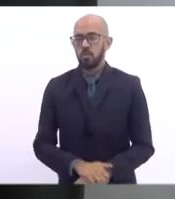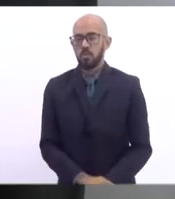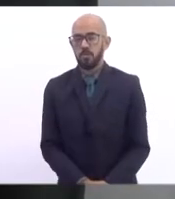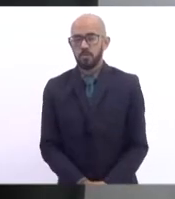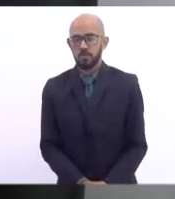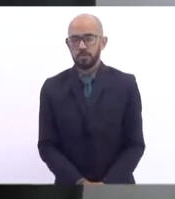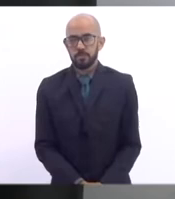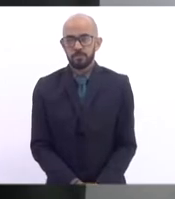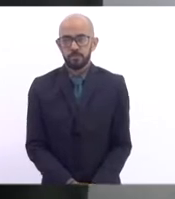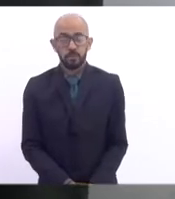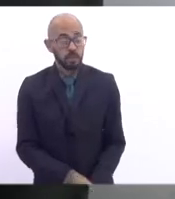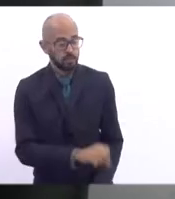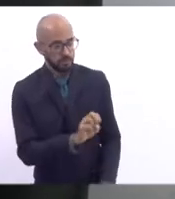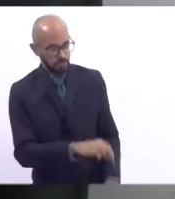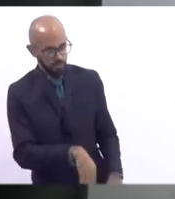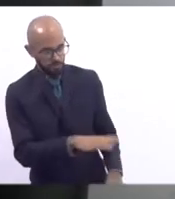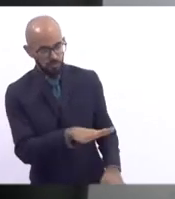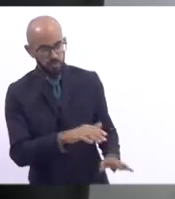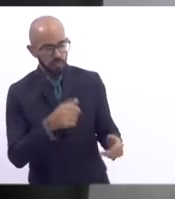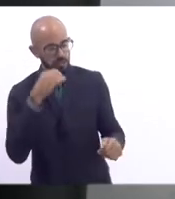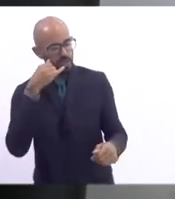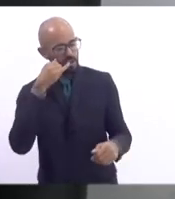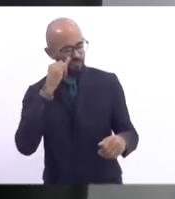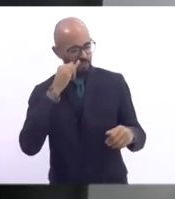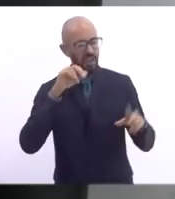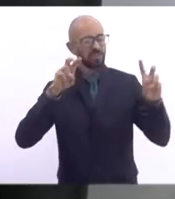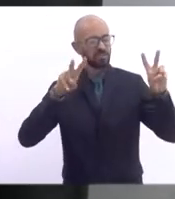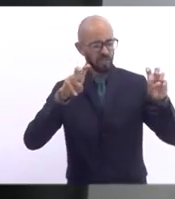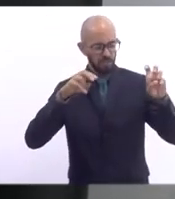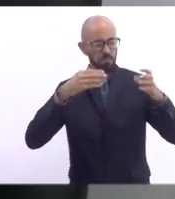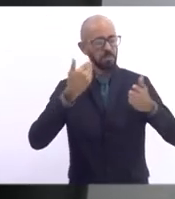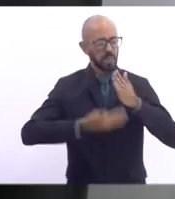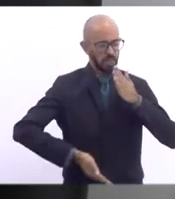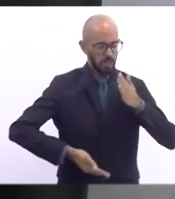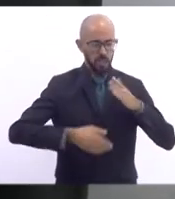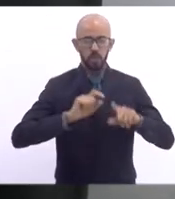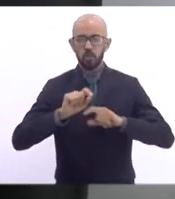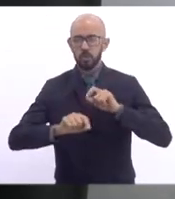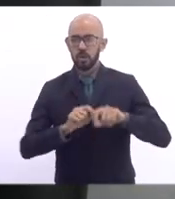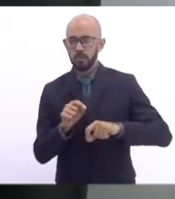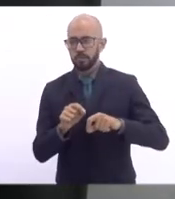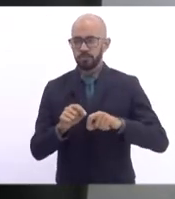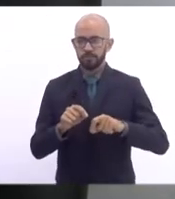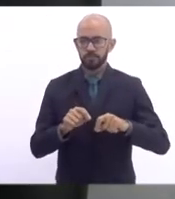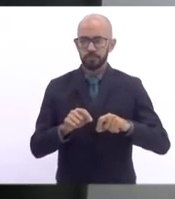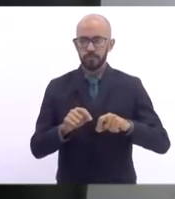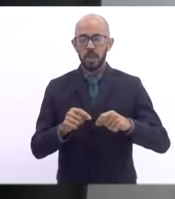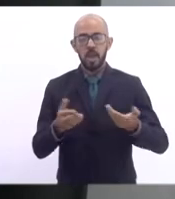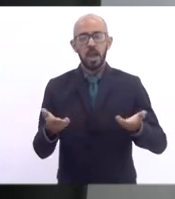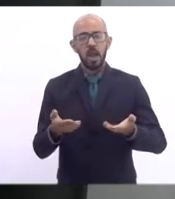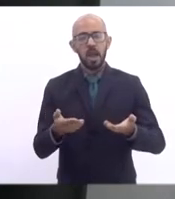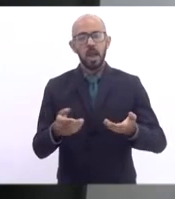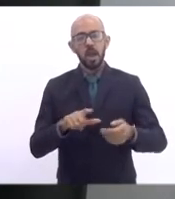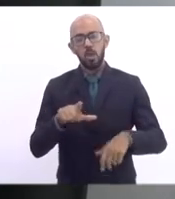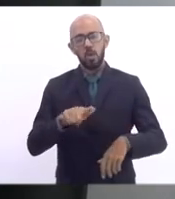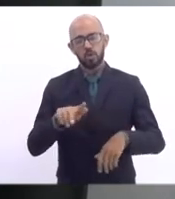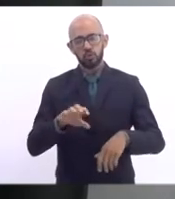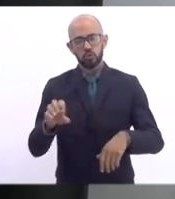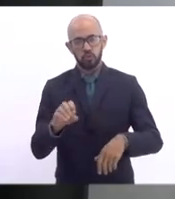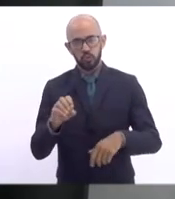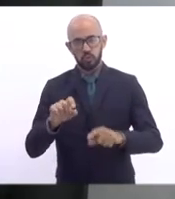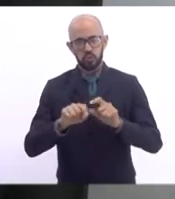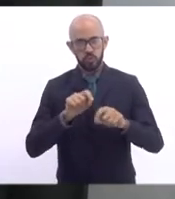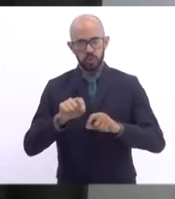só aparência não sair do tempo lado é claro que os governantes vamos fazer o